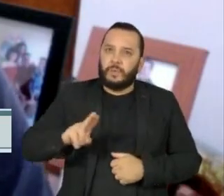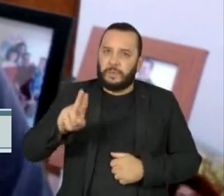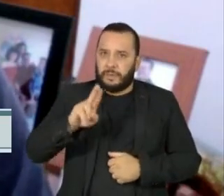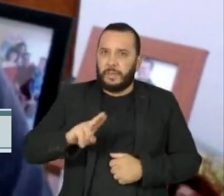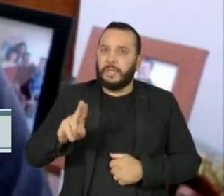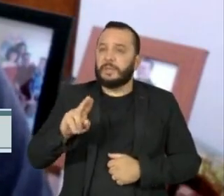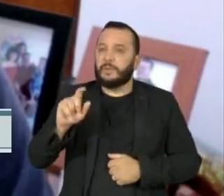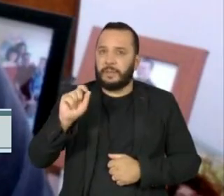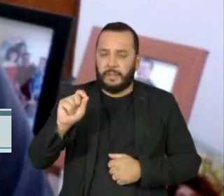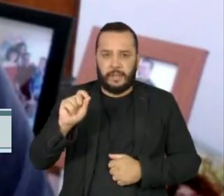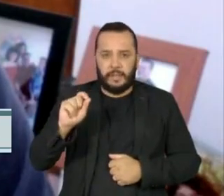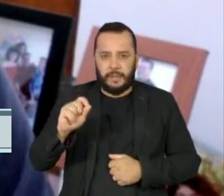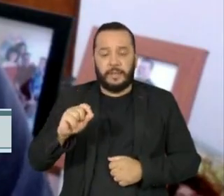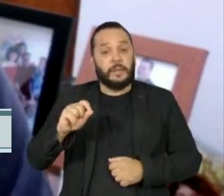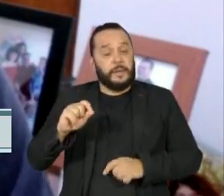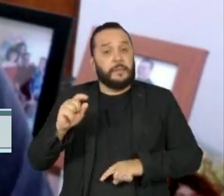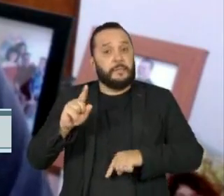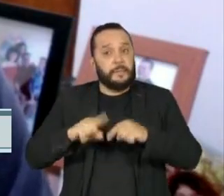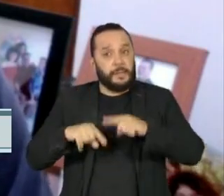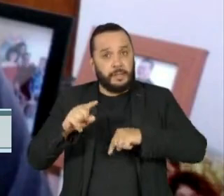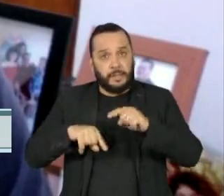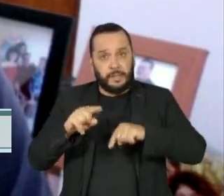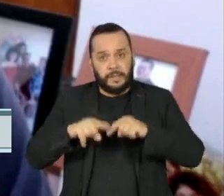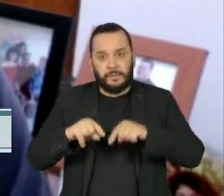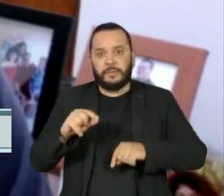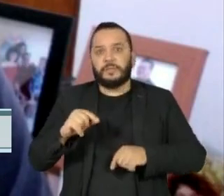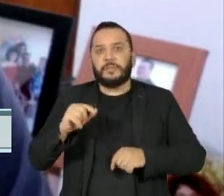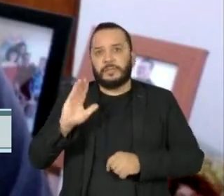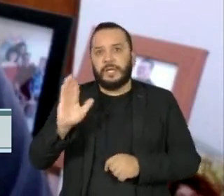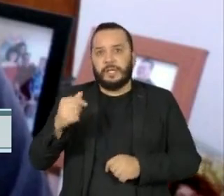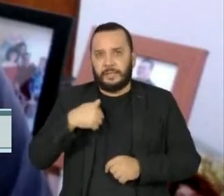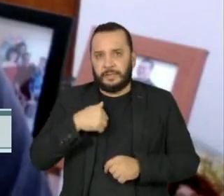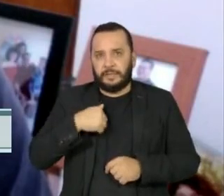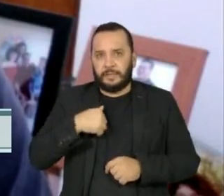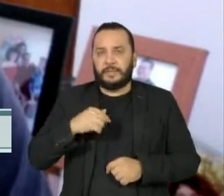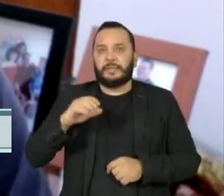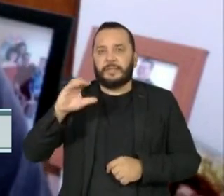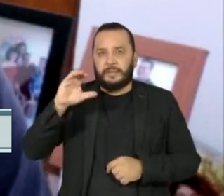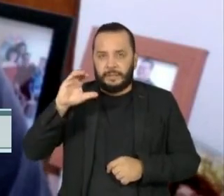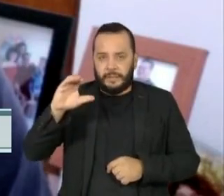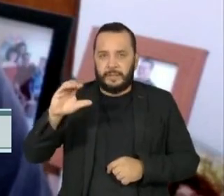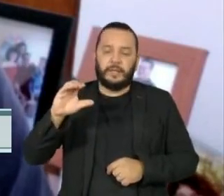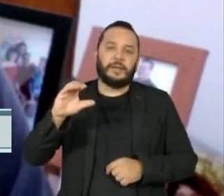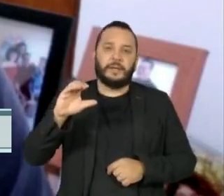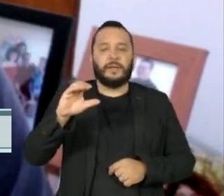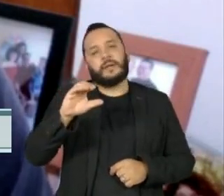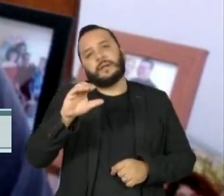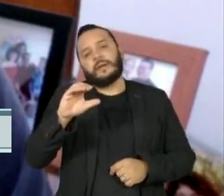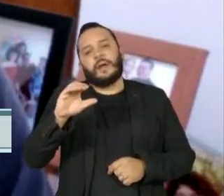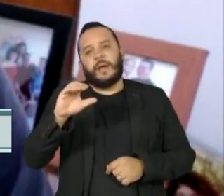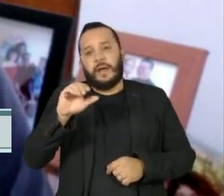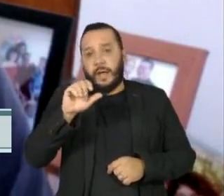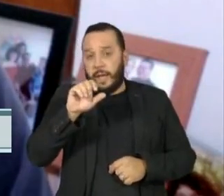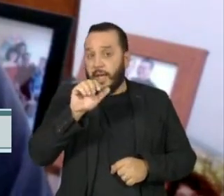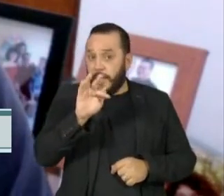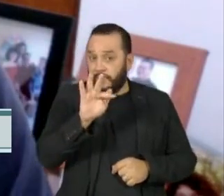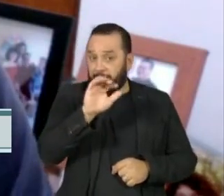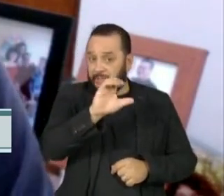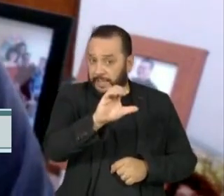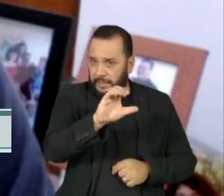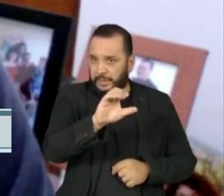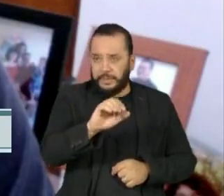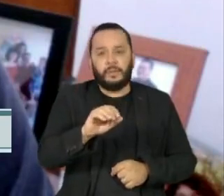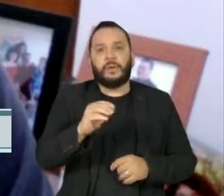está aqui para os CFC né o cloroflor carbonetos passamos